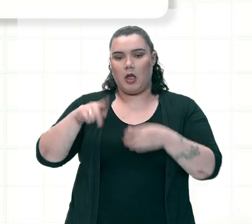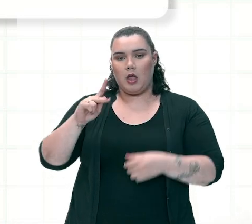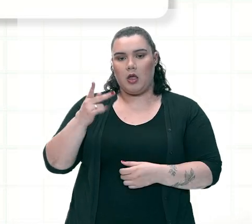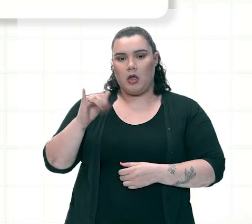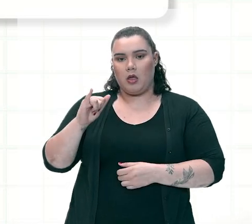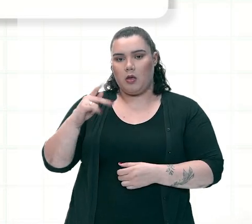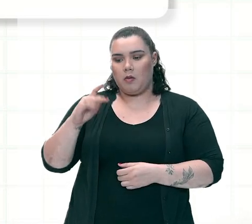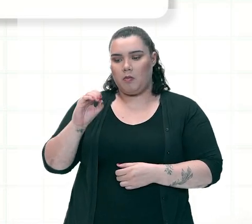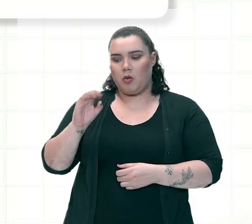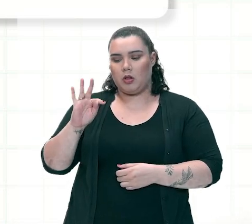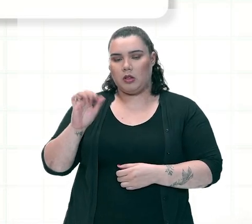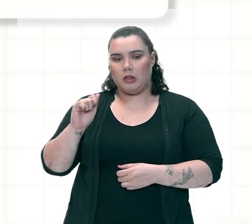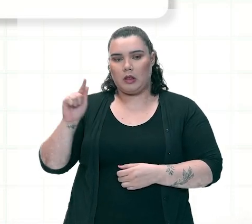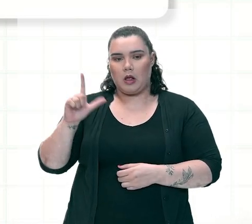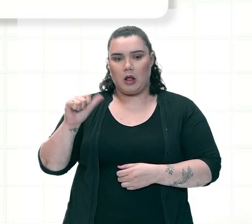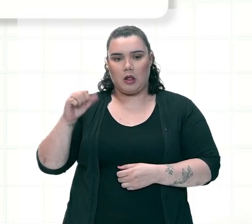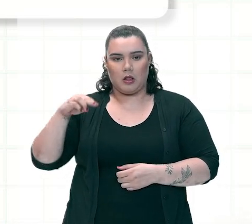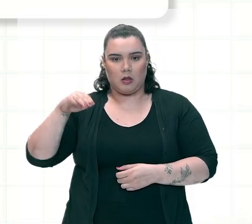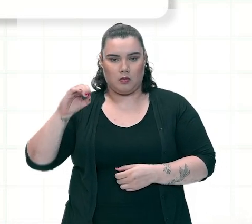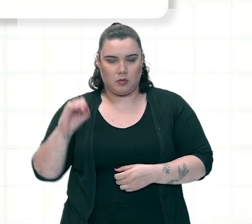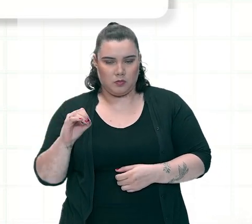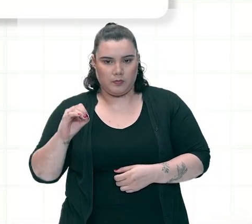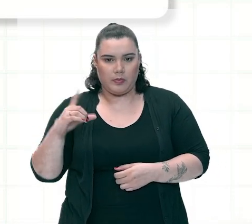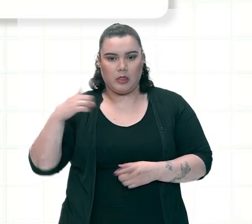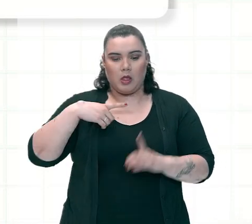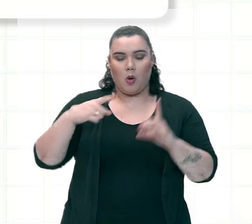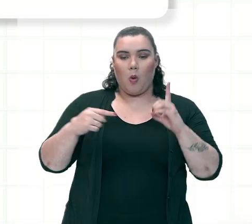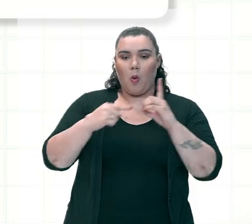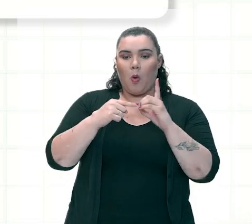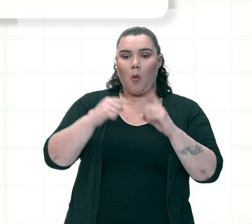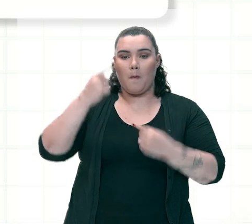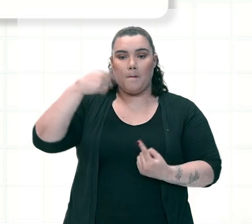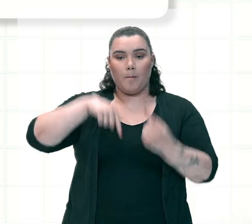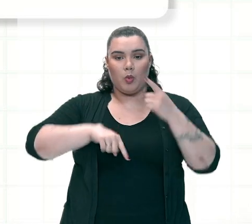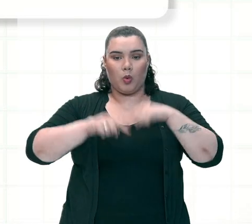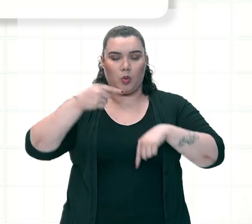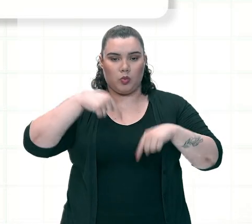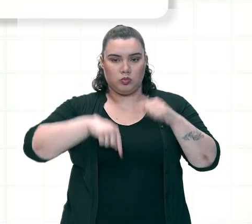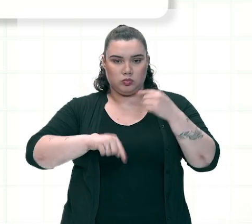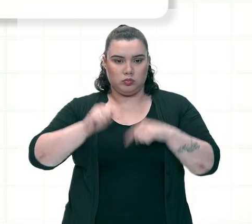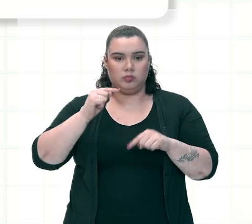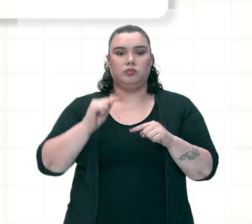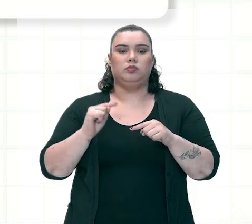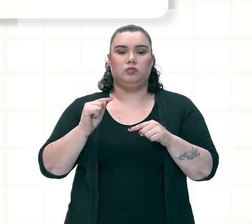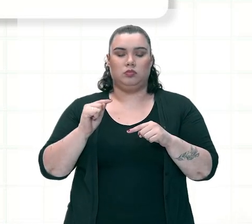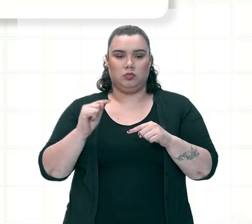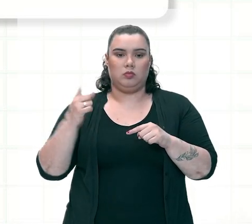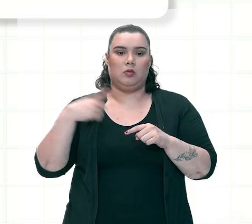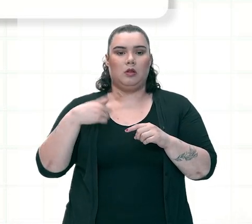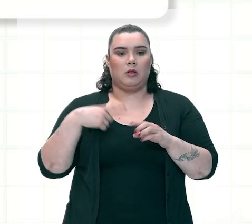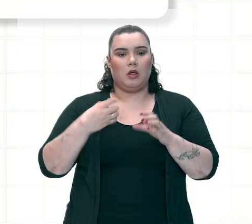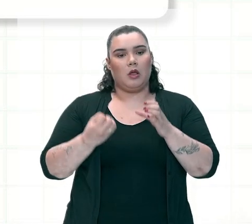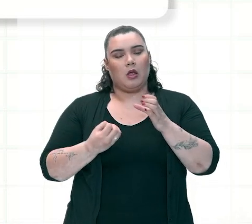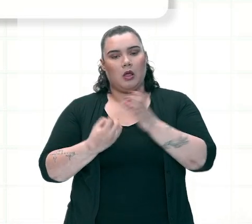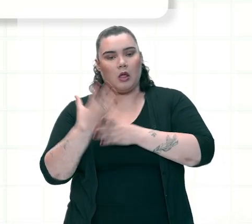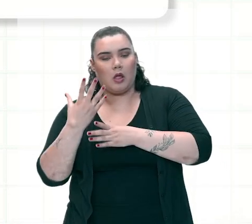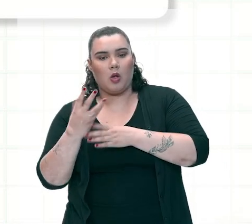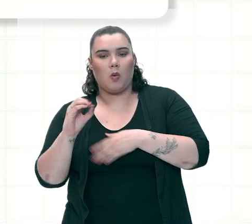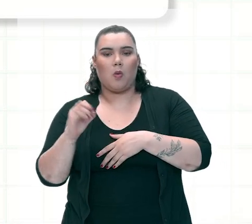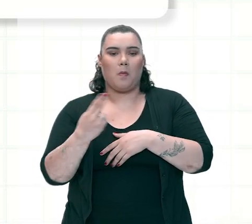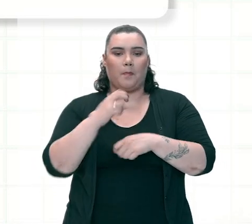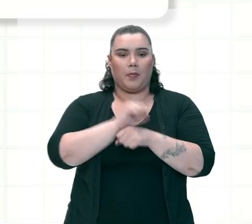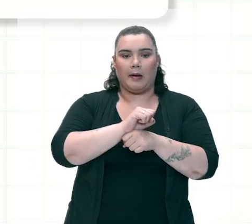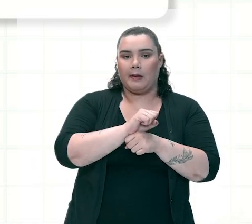hipotálamo. E o hipotálamo, ele secreta hormônios que estimulam ou inibem a produção de hormônios pela